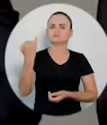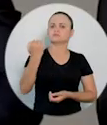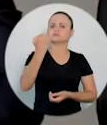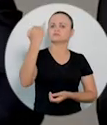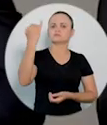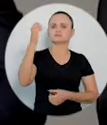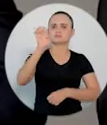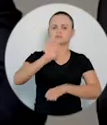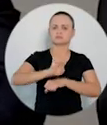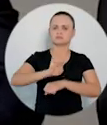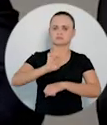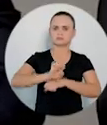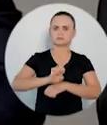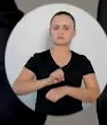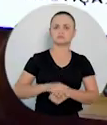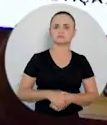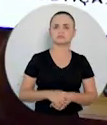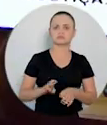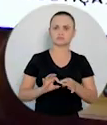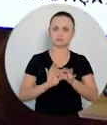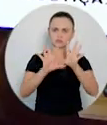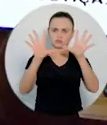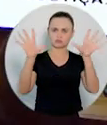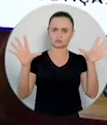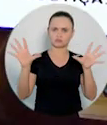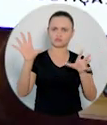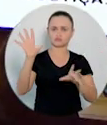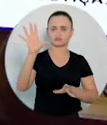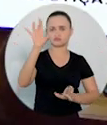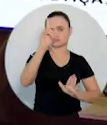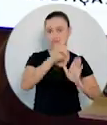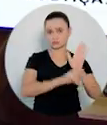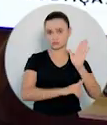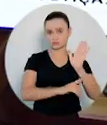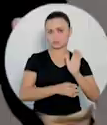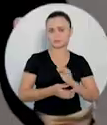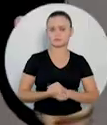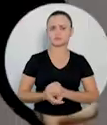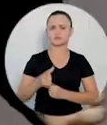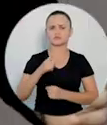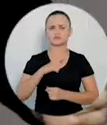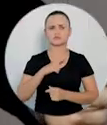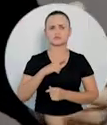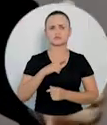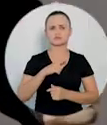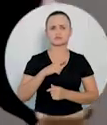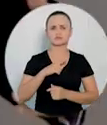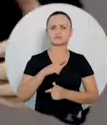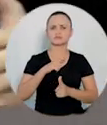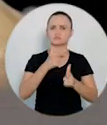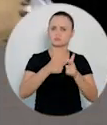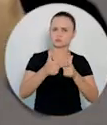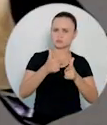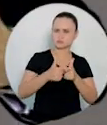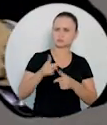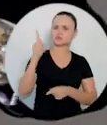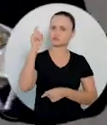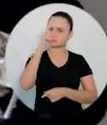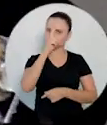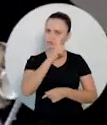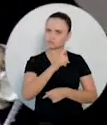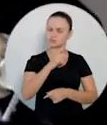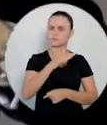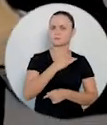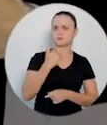advogadas são elementos fundamentais para o Estado democrático de direito. Nós tivemos um caso muito